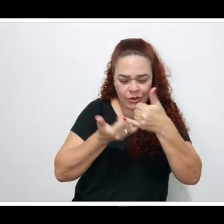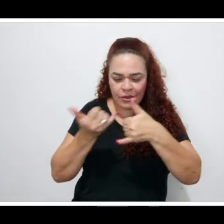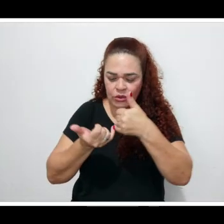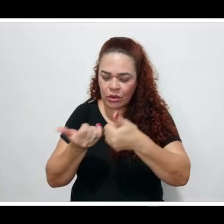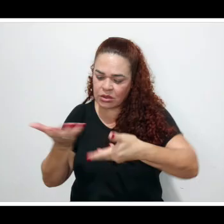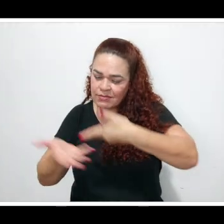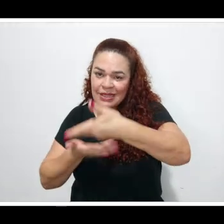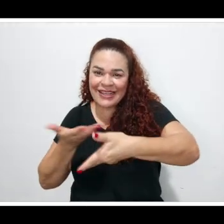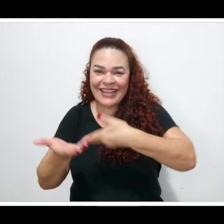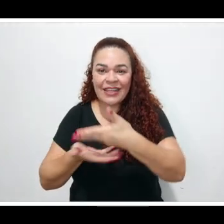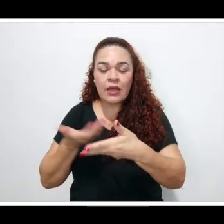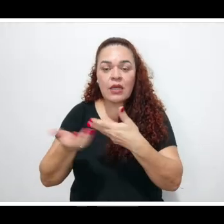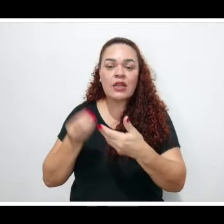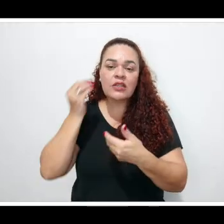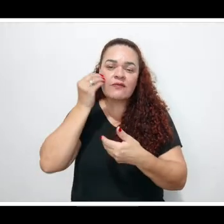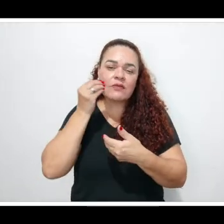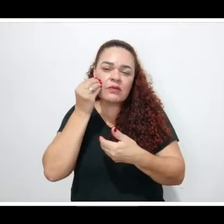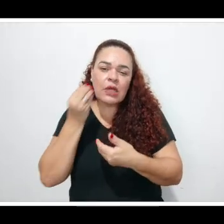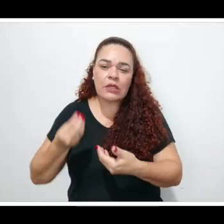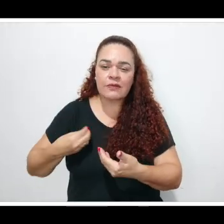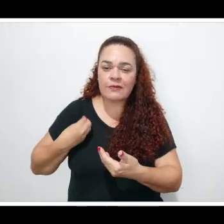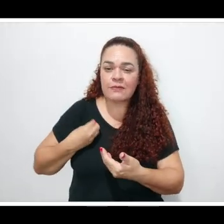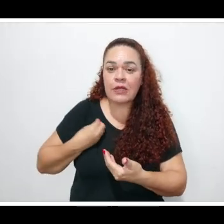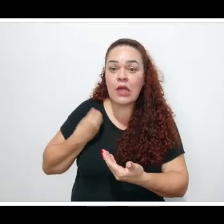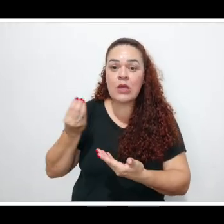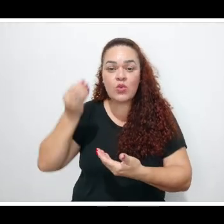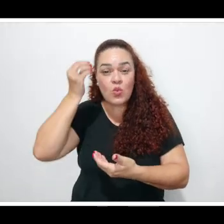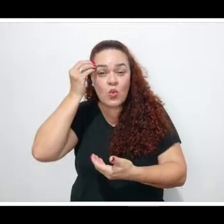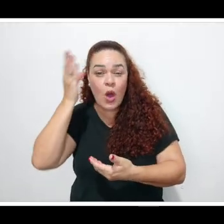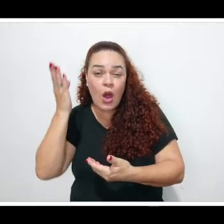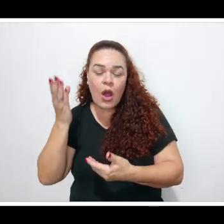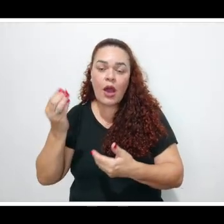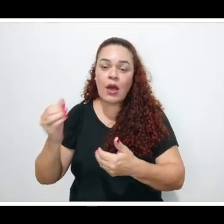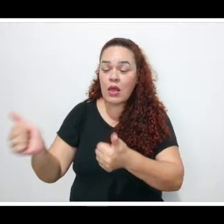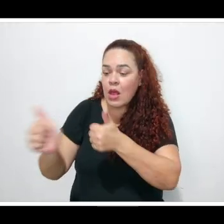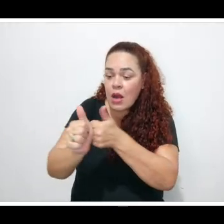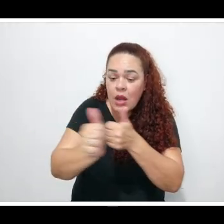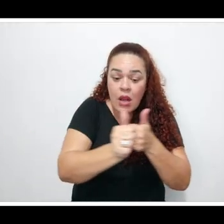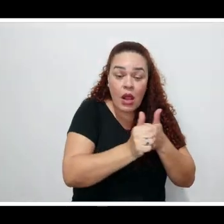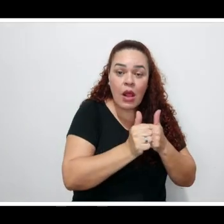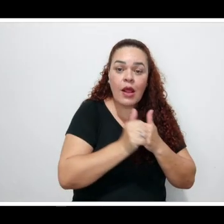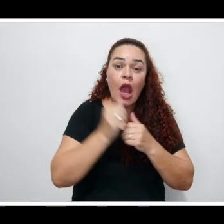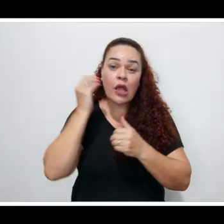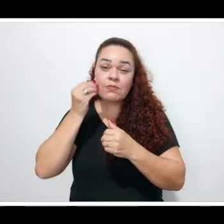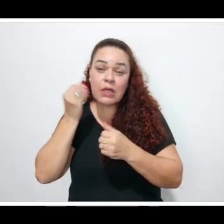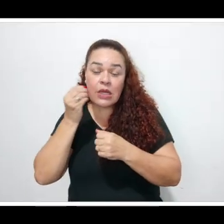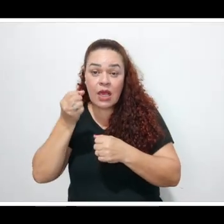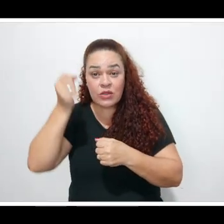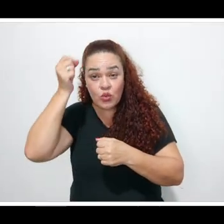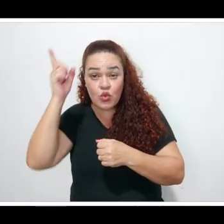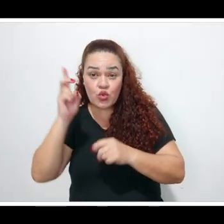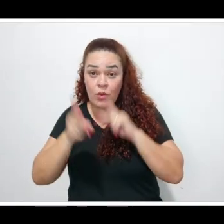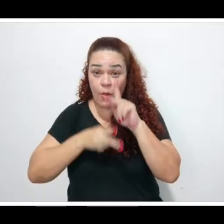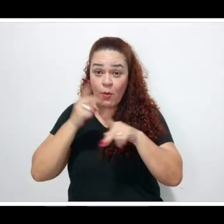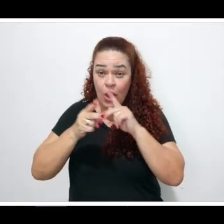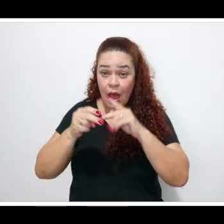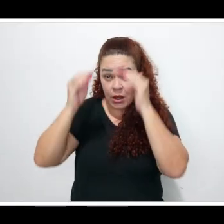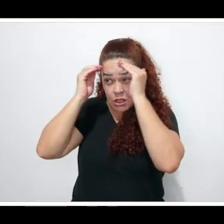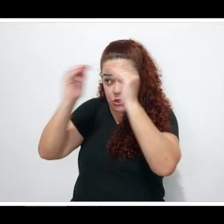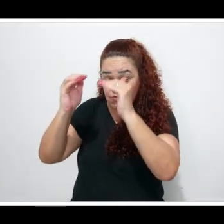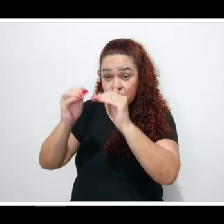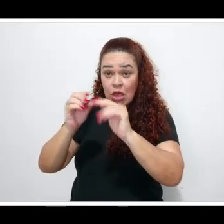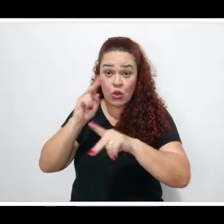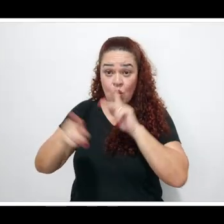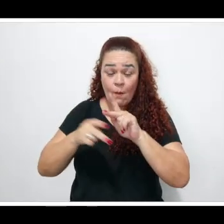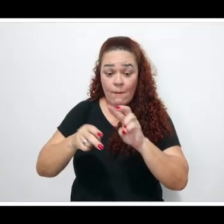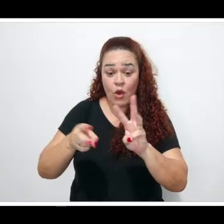que serão vivenciados e permeados pelo conhecimento do território, pelas experiências com a cultura popular, pelo respeito aos povos